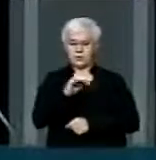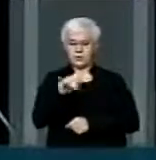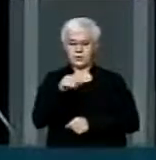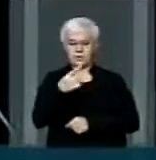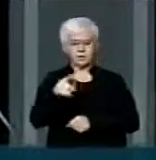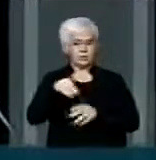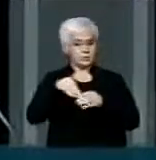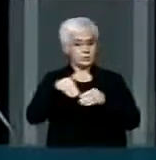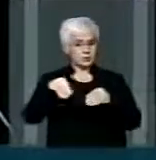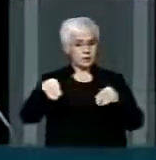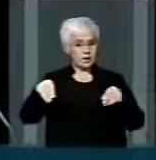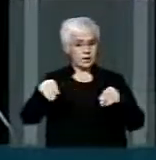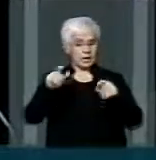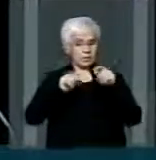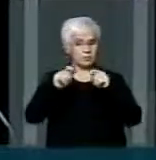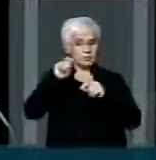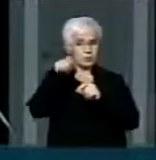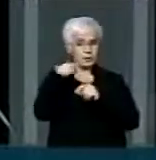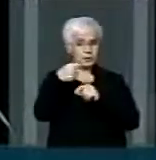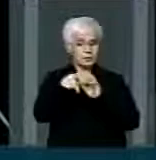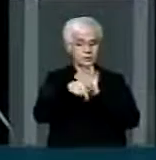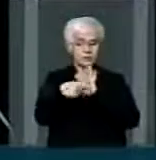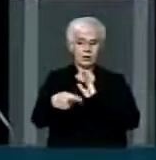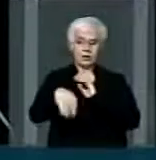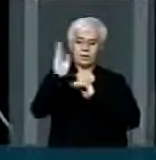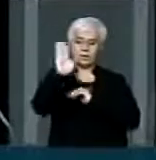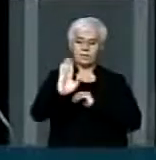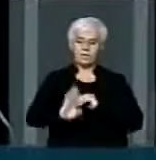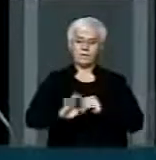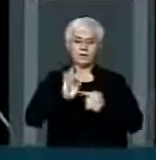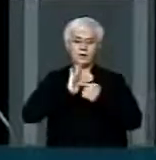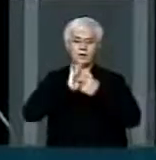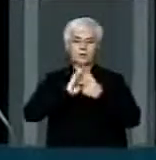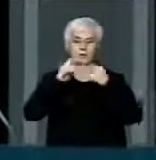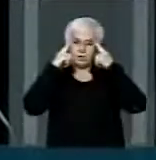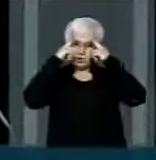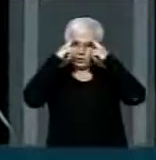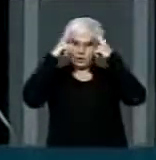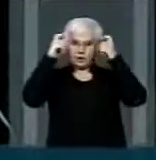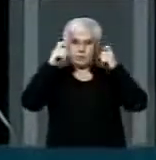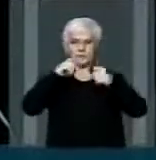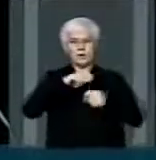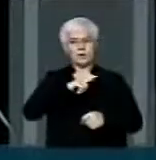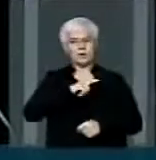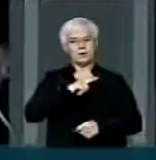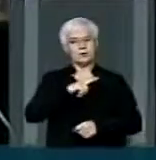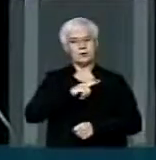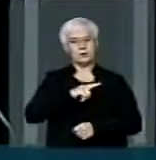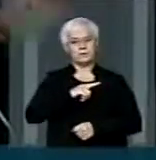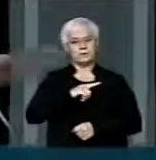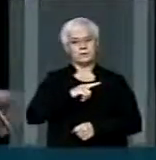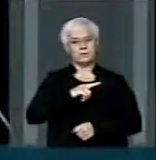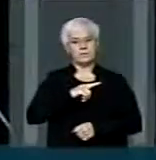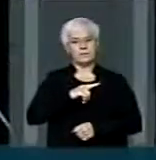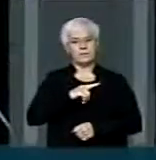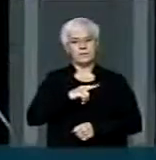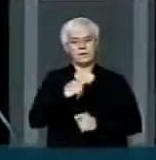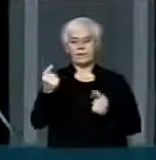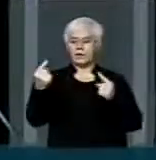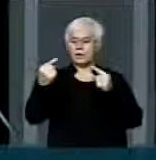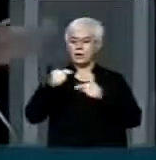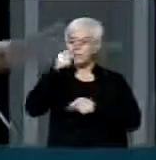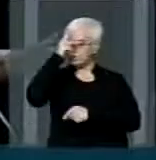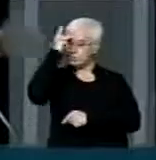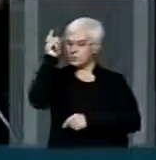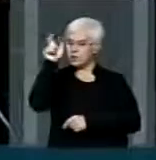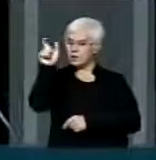nosso país para a violência que se é cometida com aquele homem